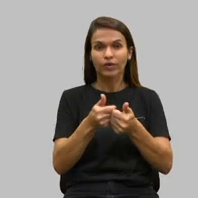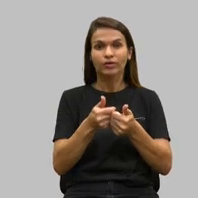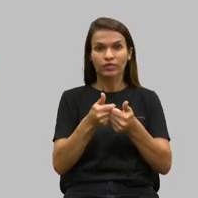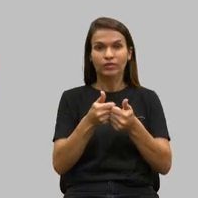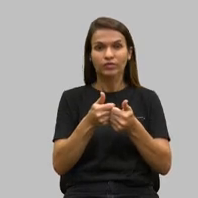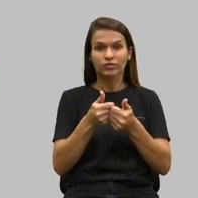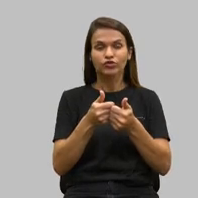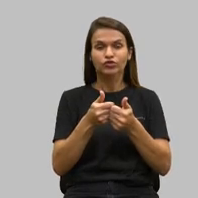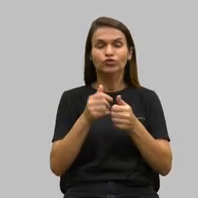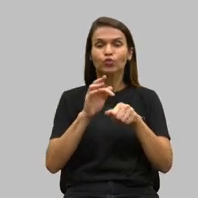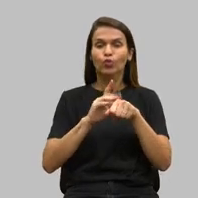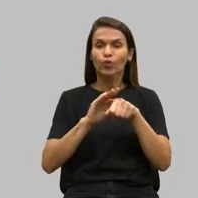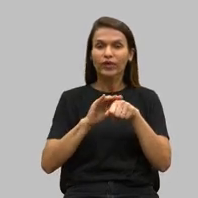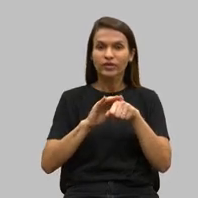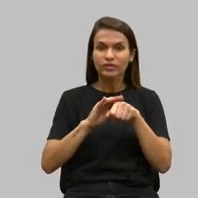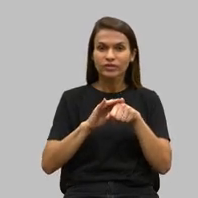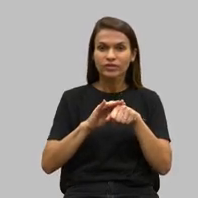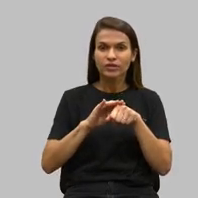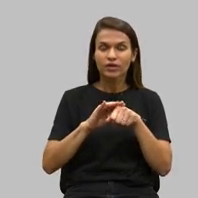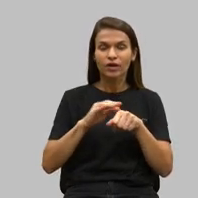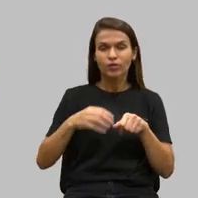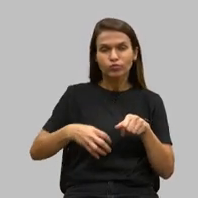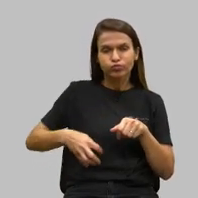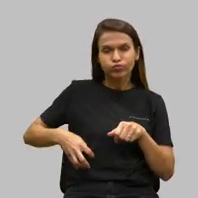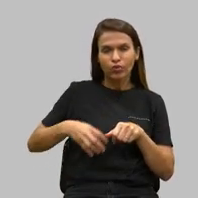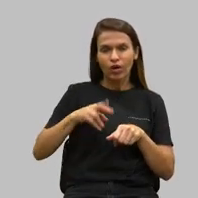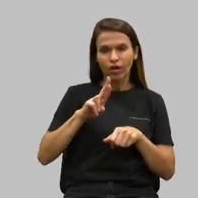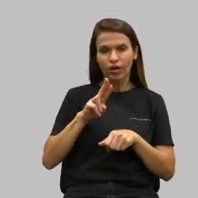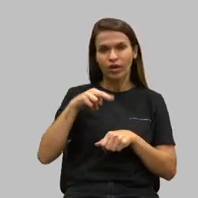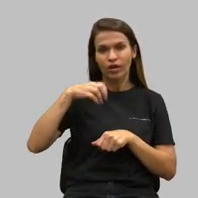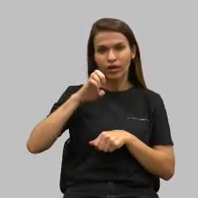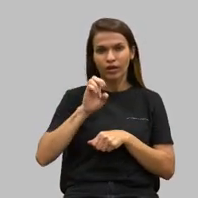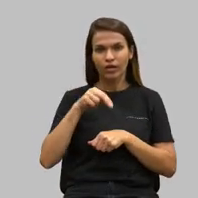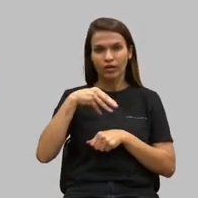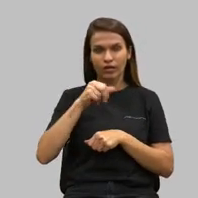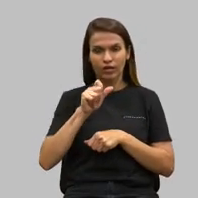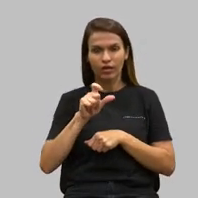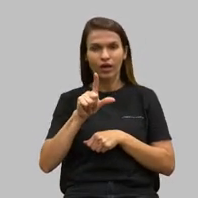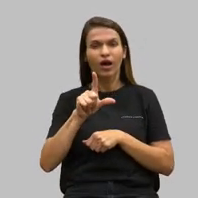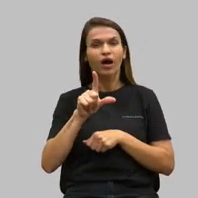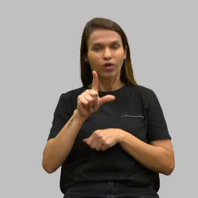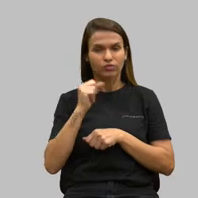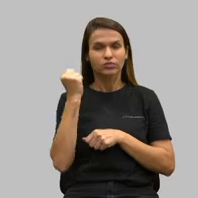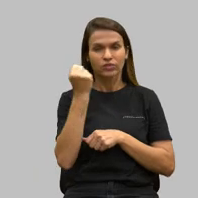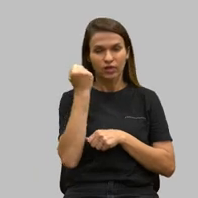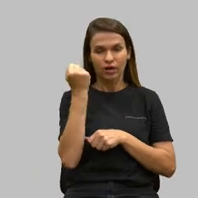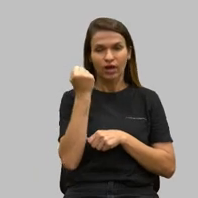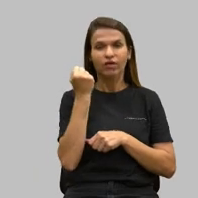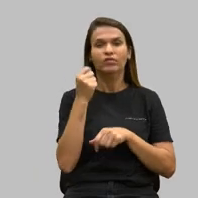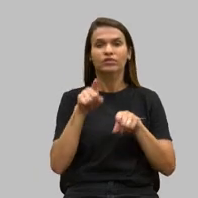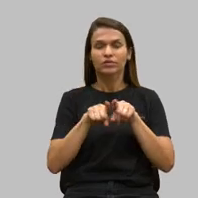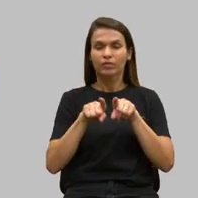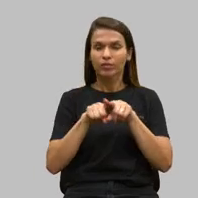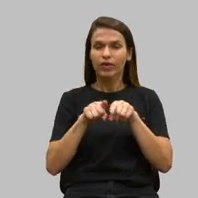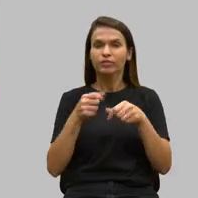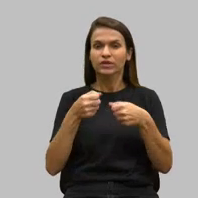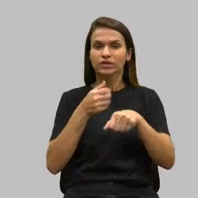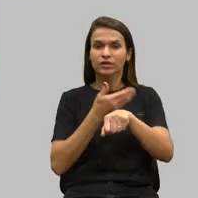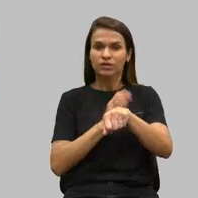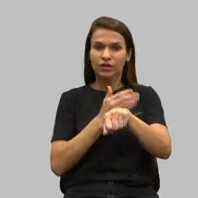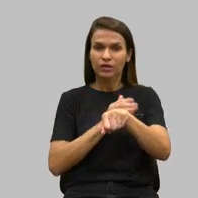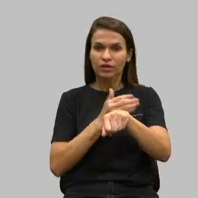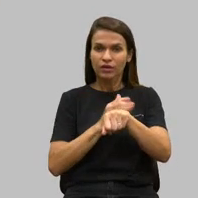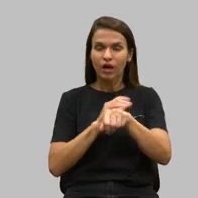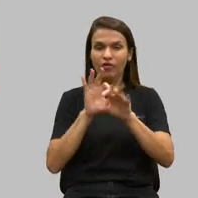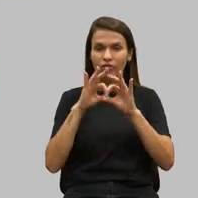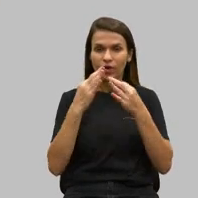renal crônica. E nós estamos atacando isso, 6,7 milhões, só para diálise peritonial, para treinar a família, para poder fazer em casa melhor para